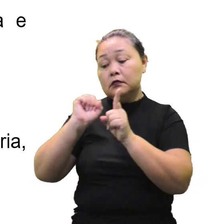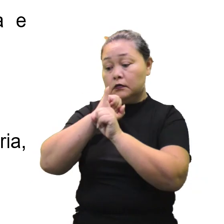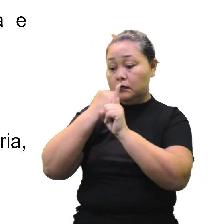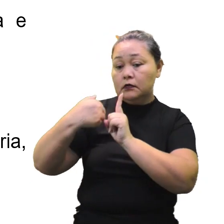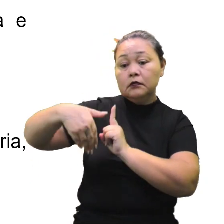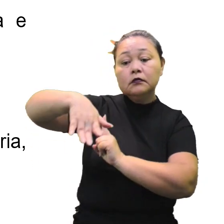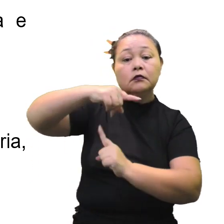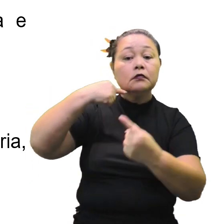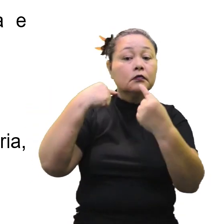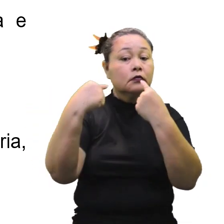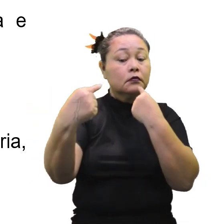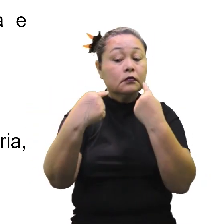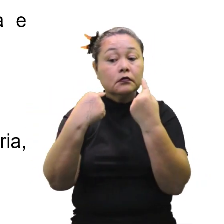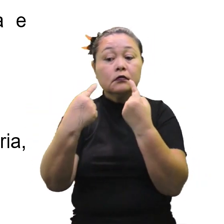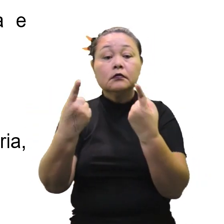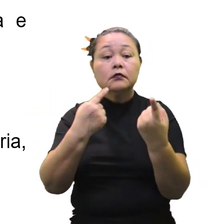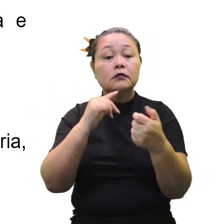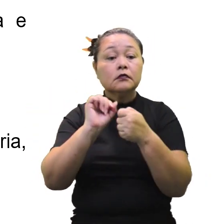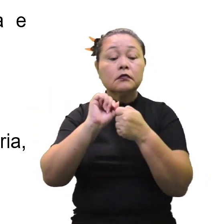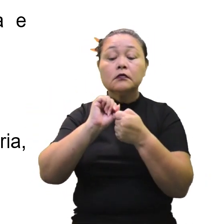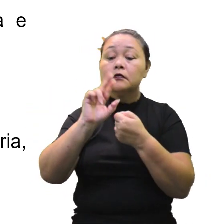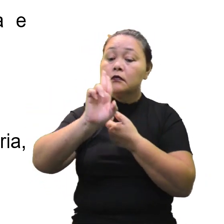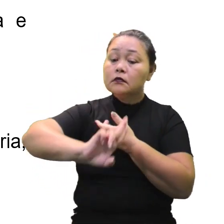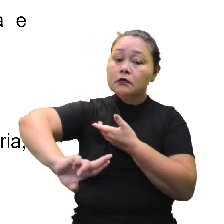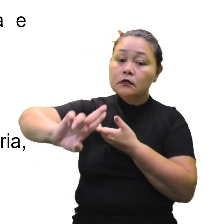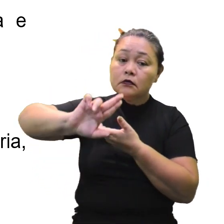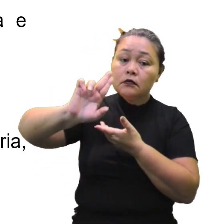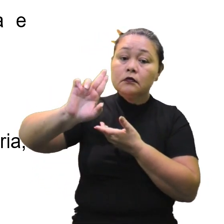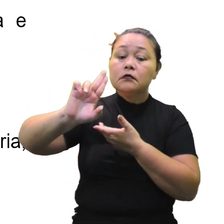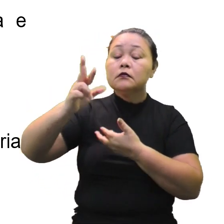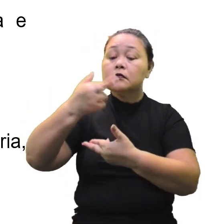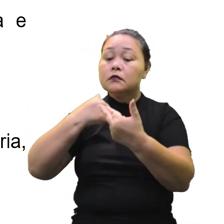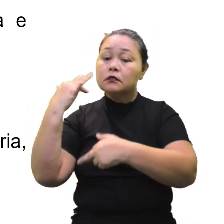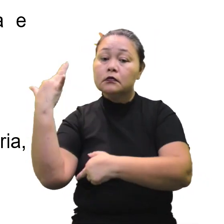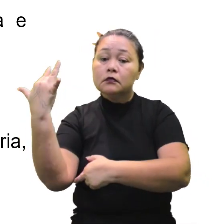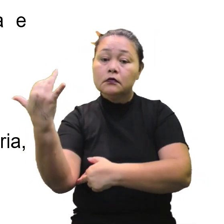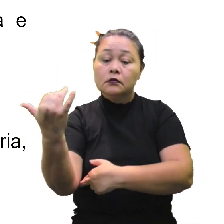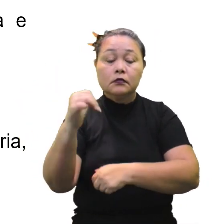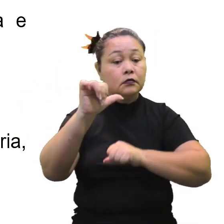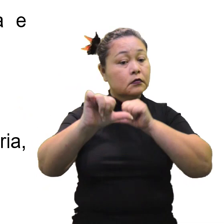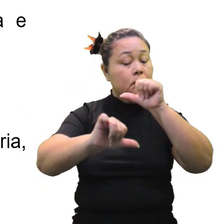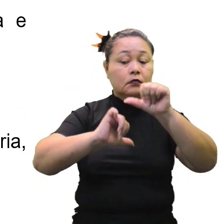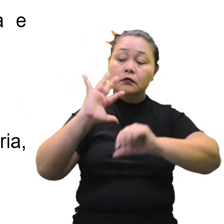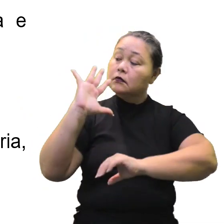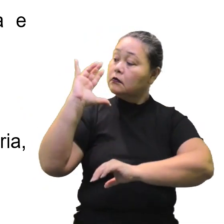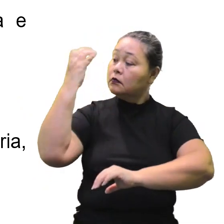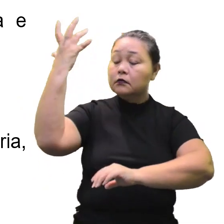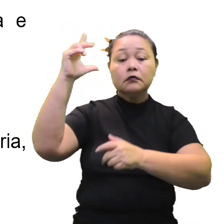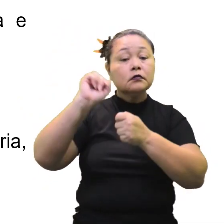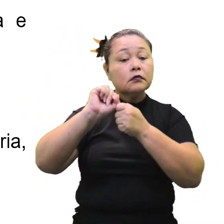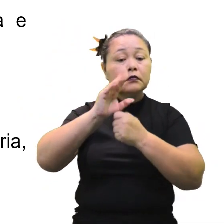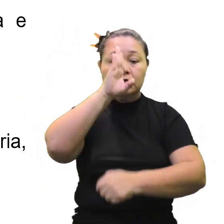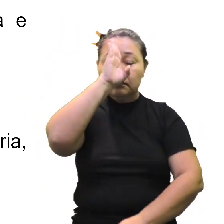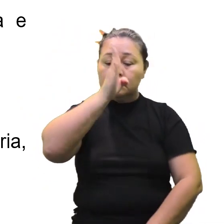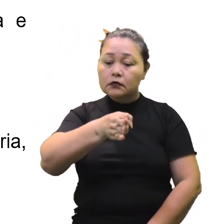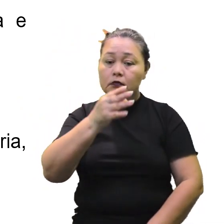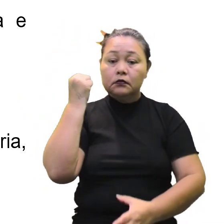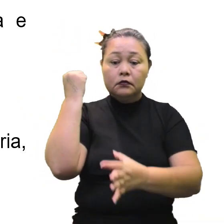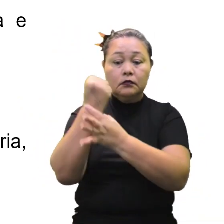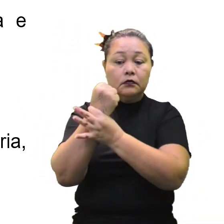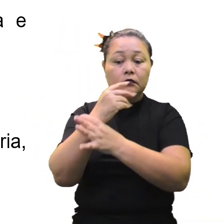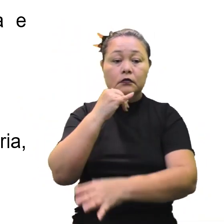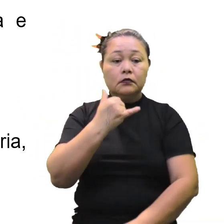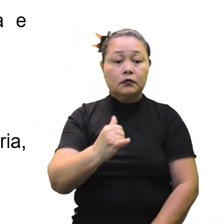geram debates sobre o consumo, sobre recursos naturais, sobre mudanças climáticas e, principalmente,